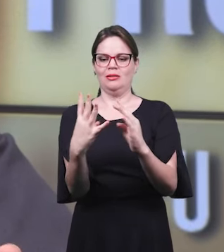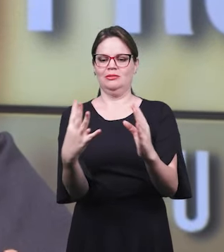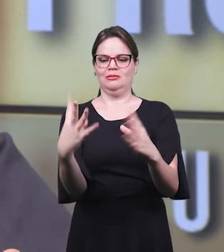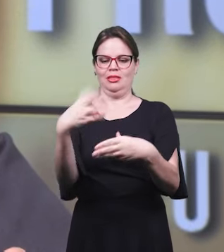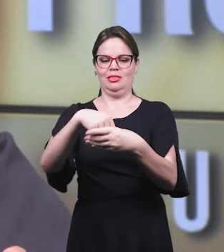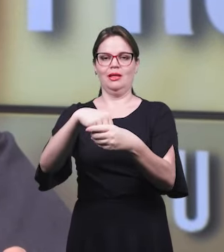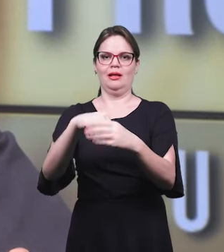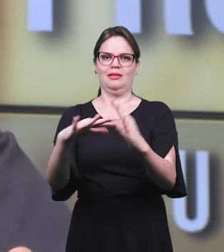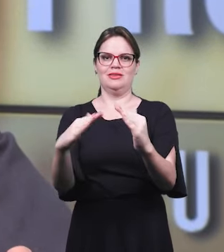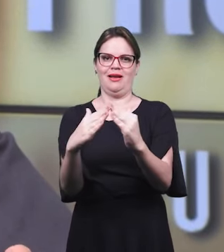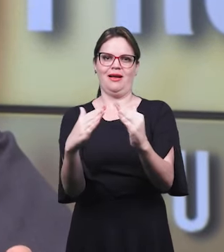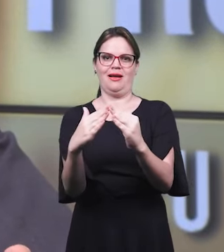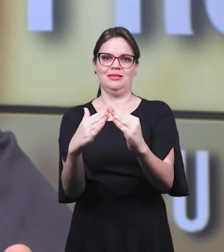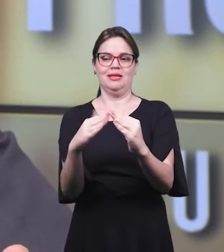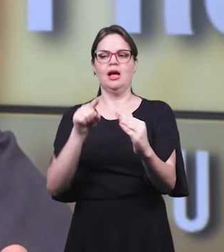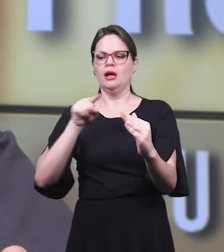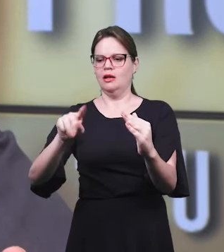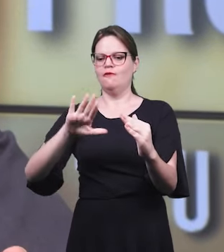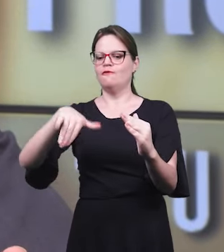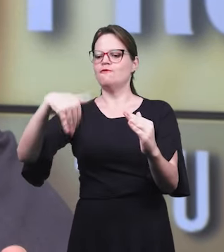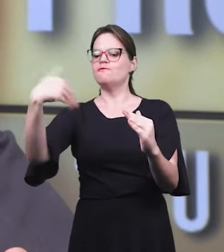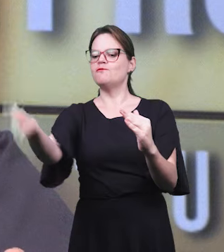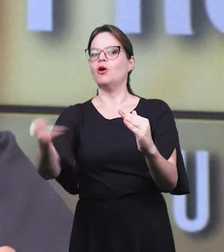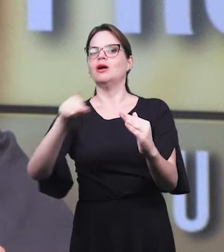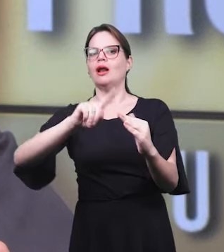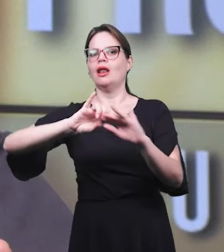viesse, e assim